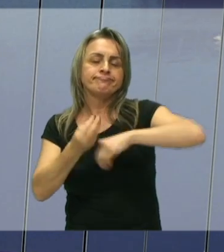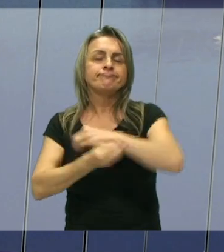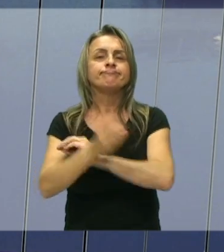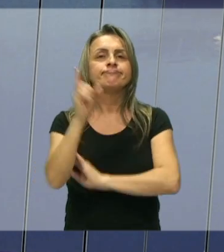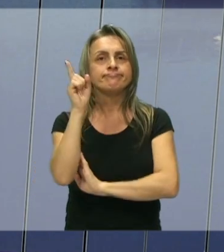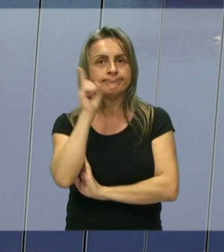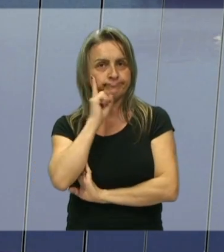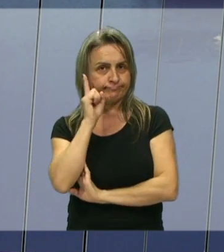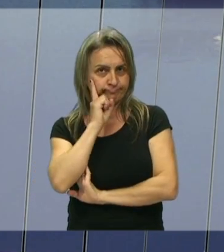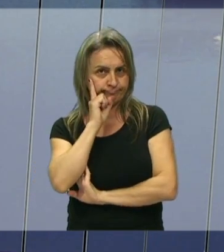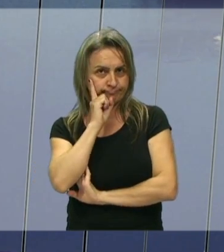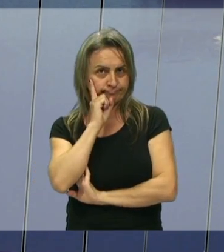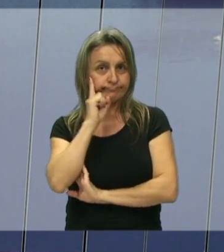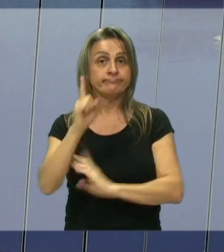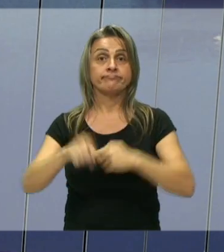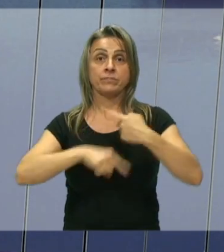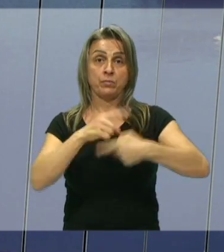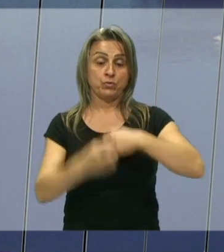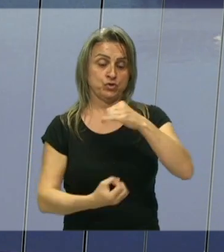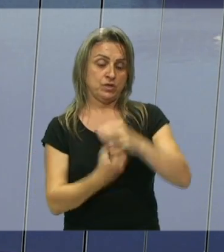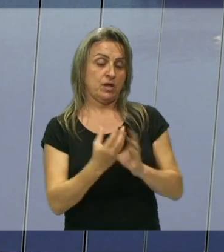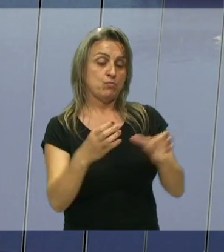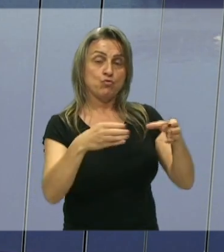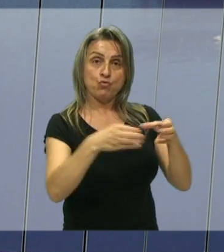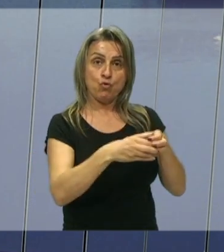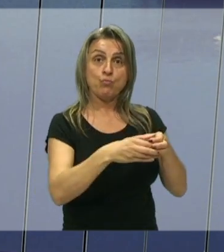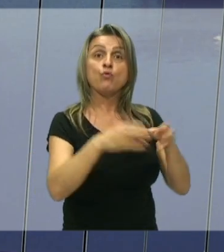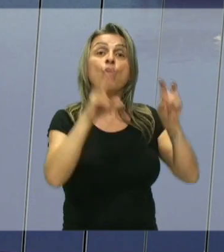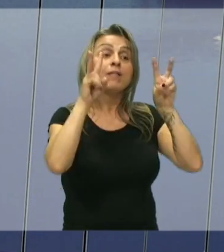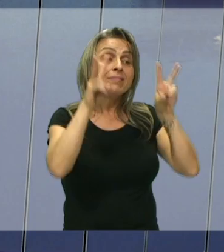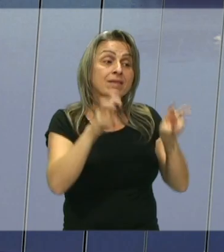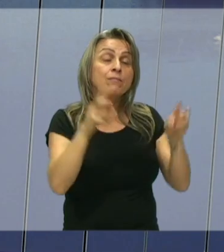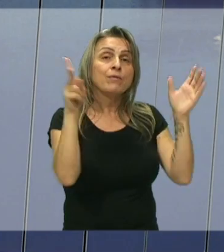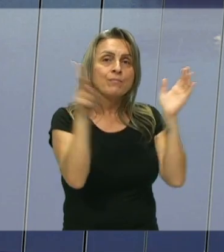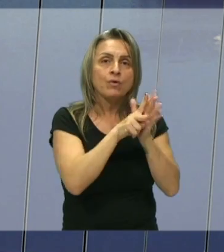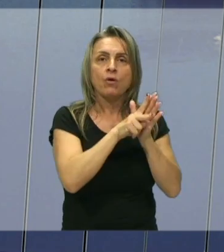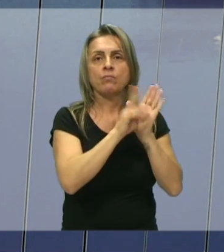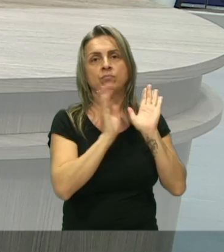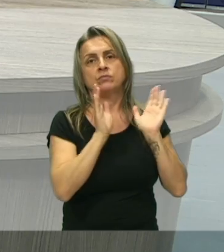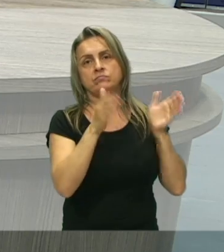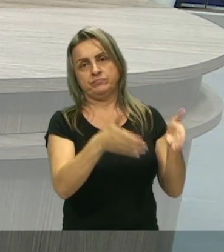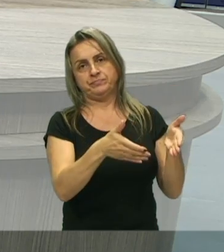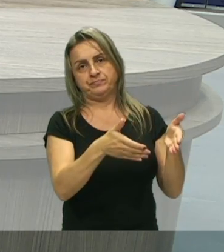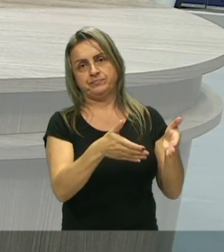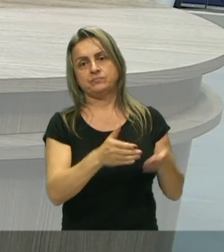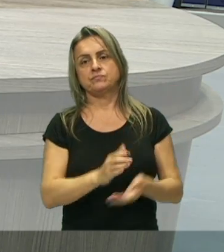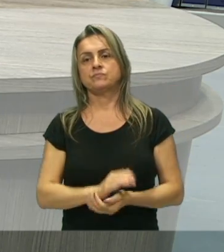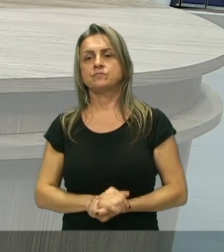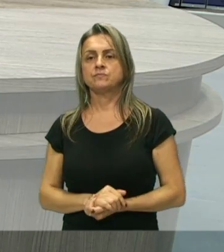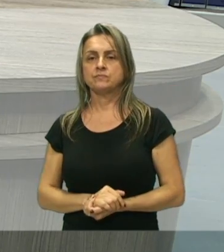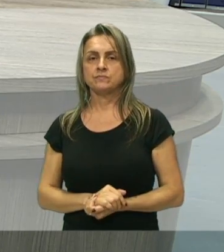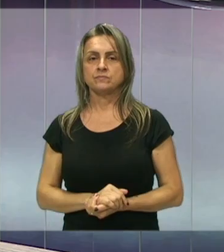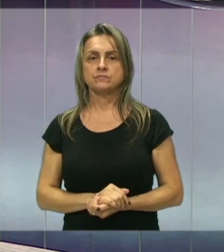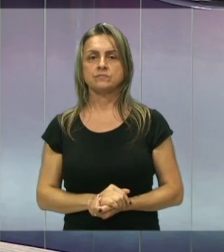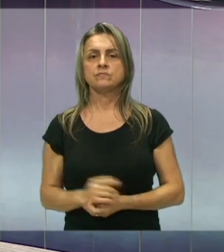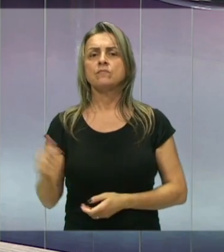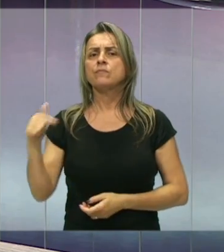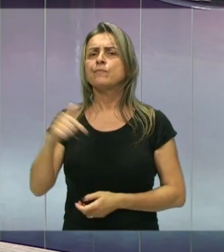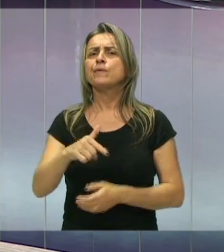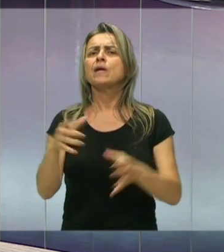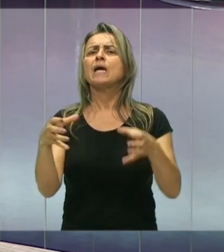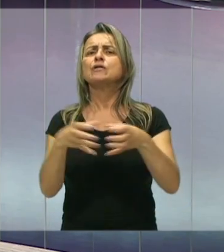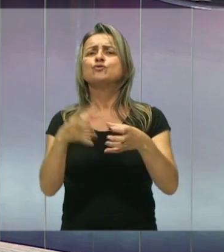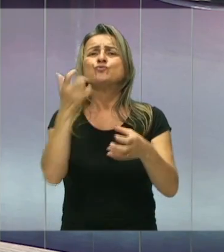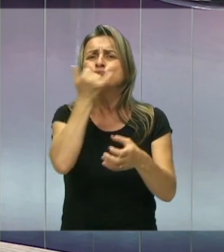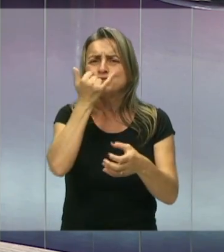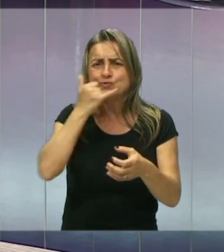fizemos um grupo só para tratar dos temas desse grupo específico. E esse grupo específico, inclusive, desculpa até te